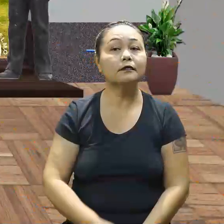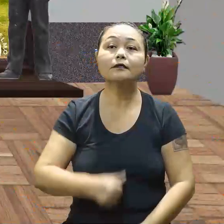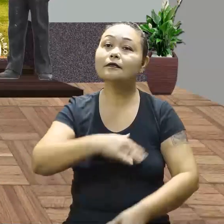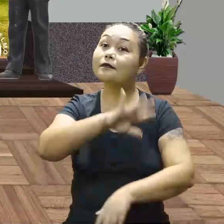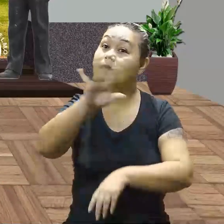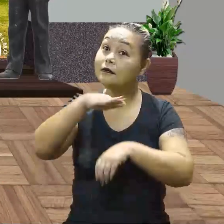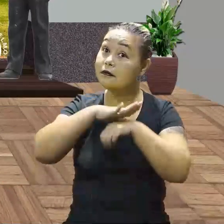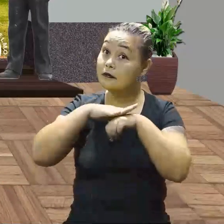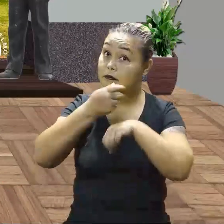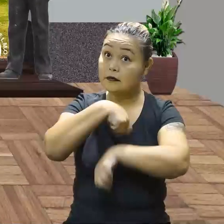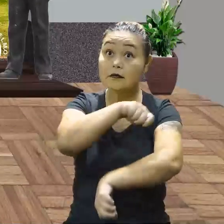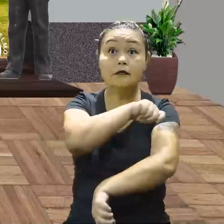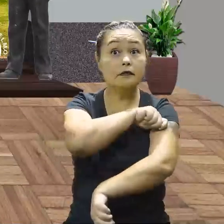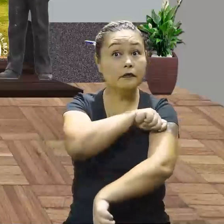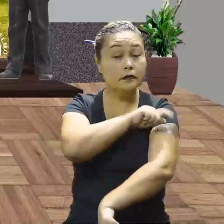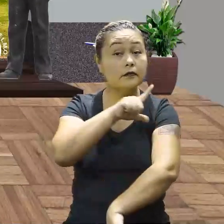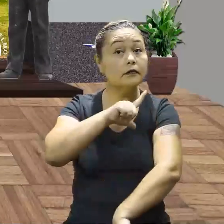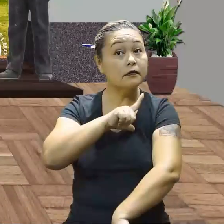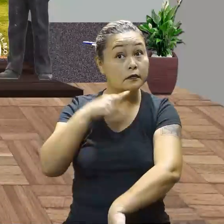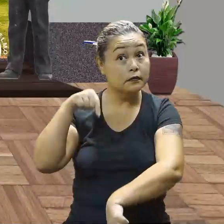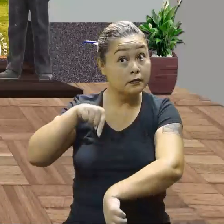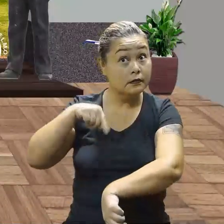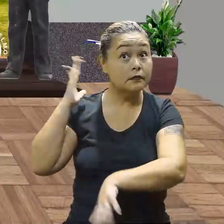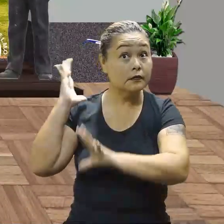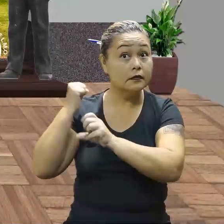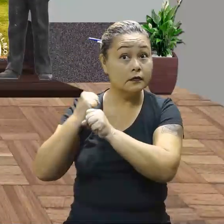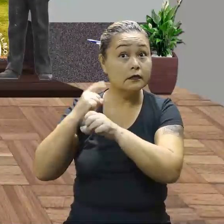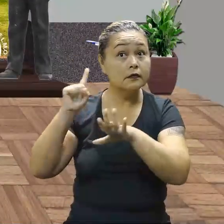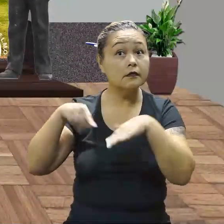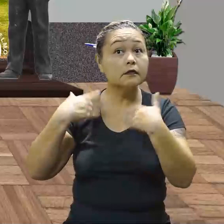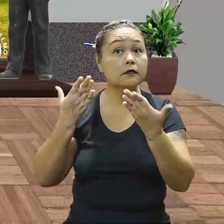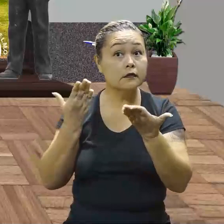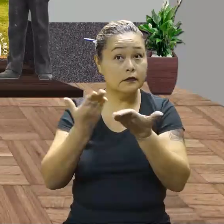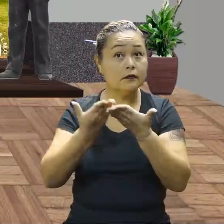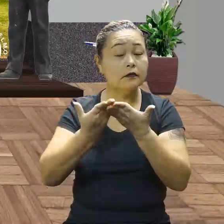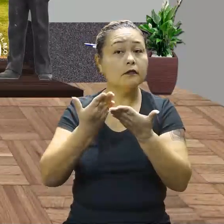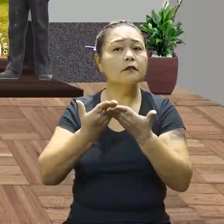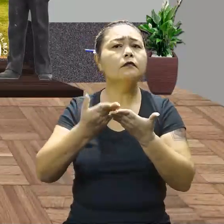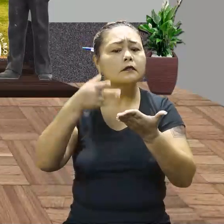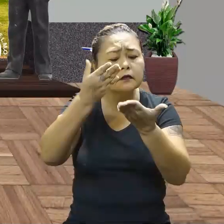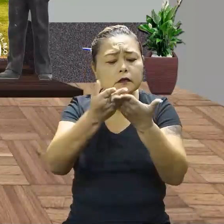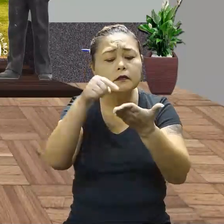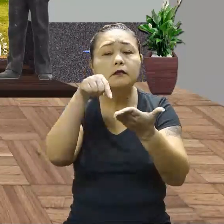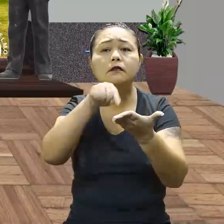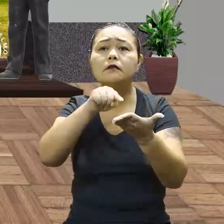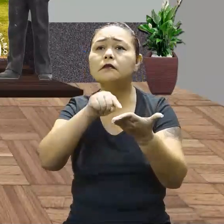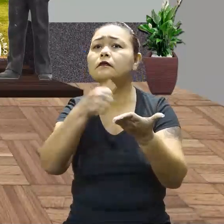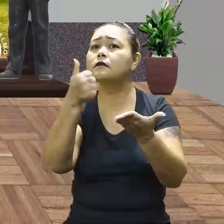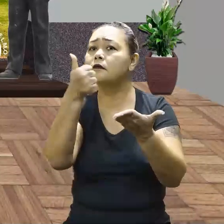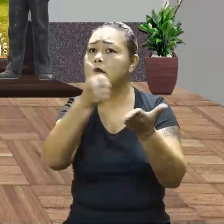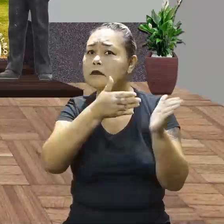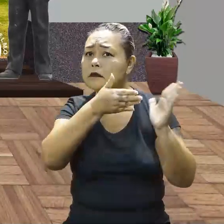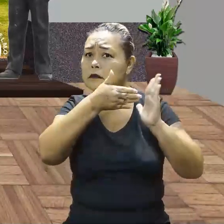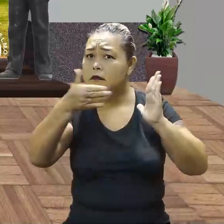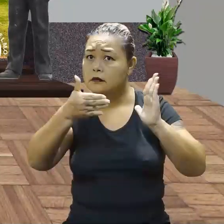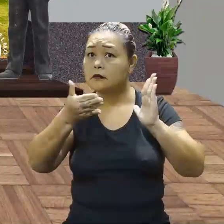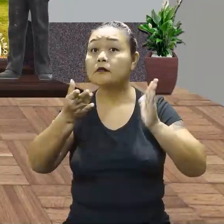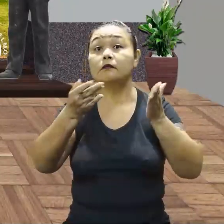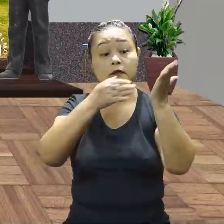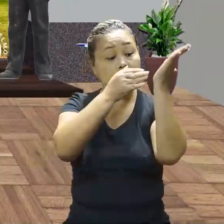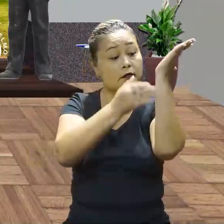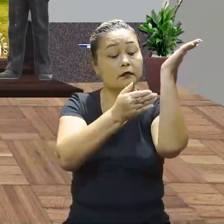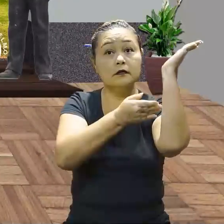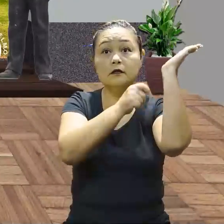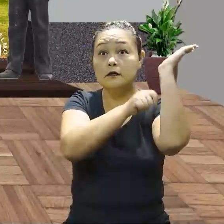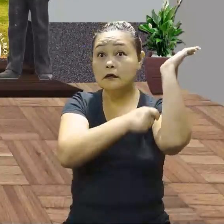Querido aluno, chegamos à revisão de nossa aula. Essa aula onde nós estamos vendo o primeiro e o segundo ciclo da borracha.